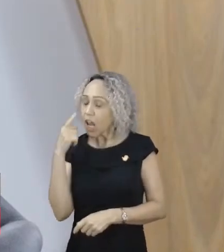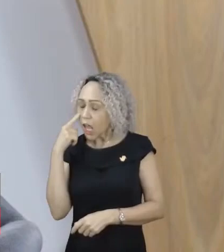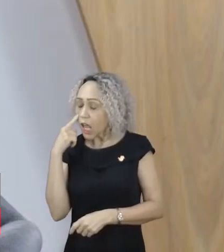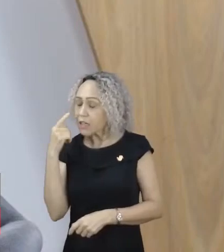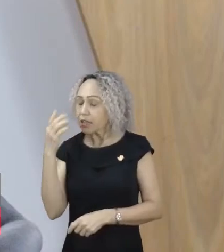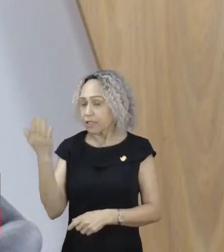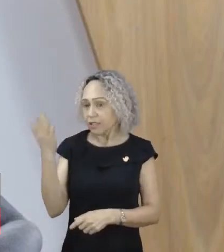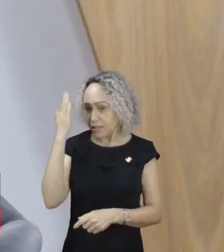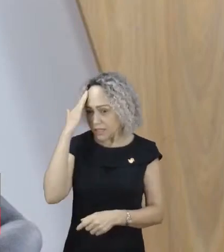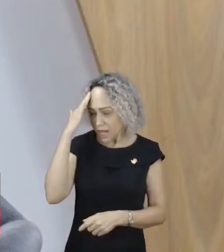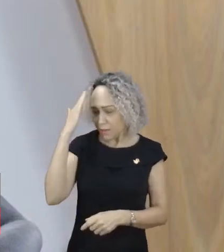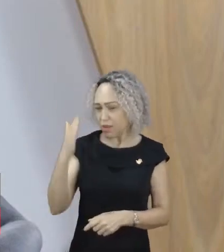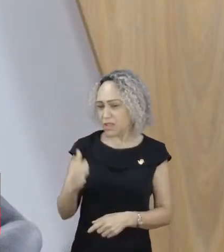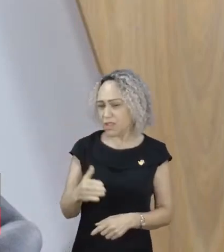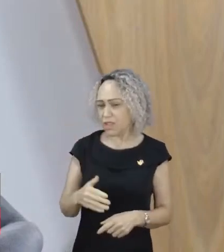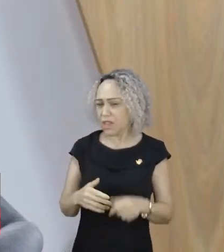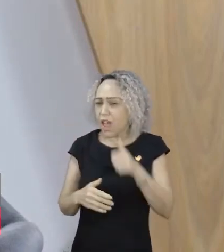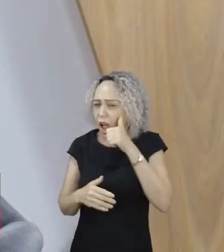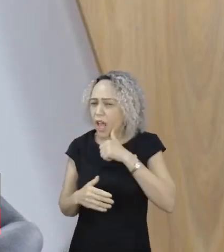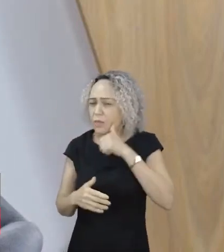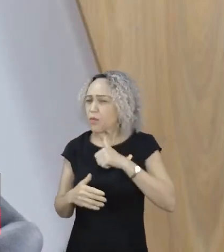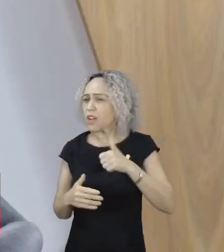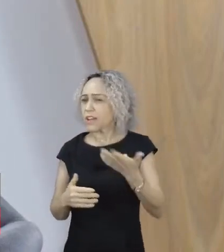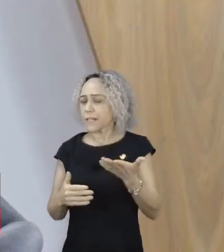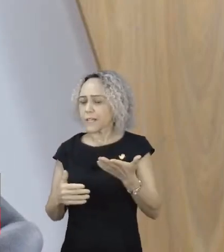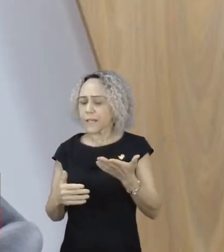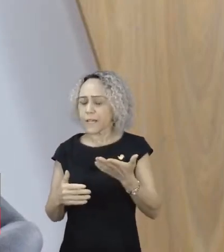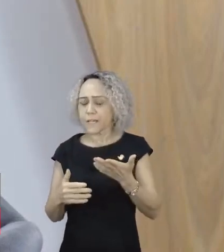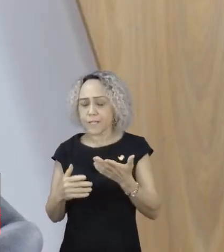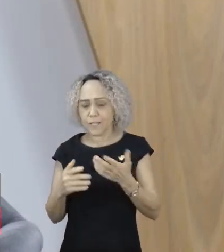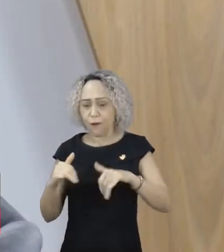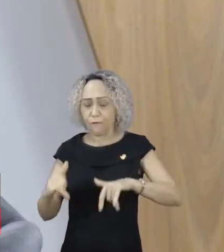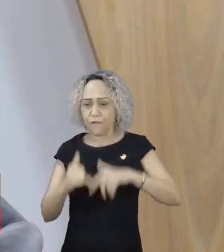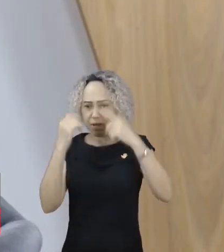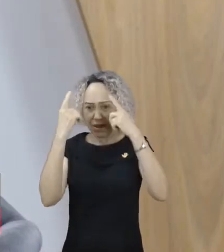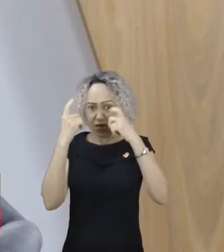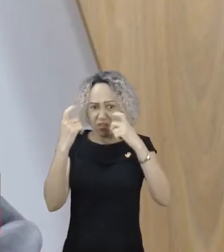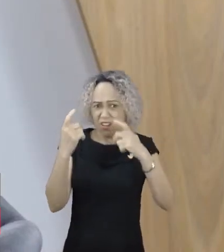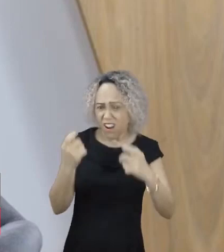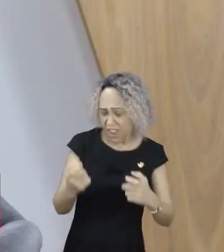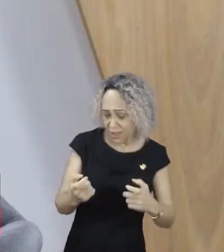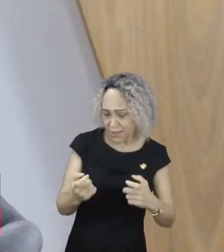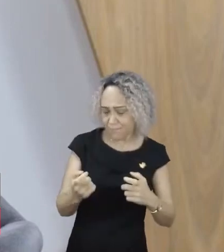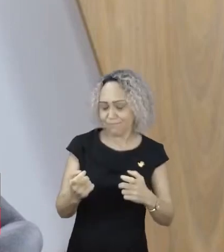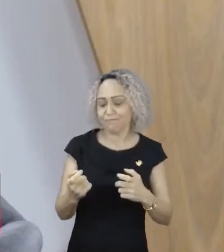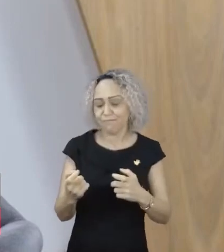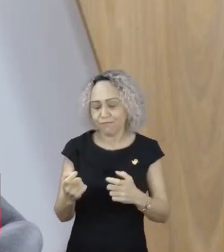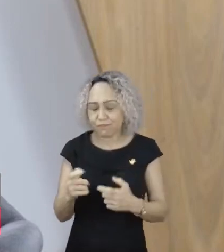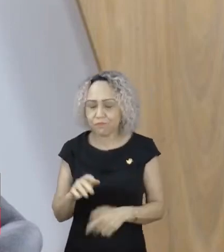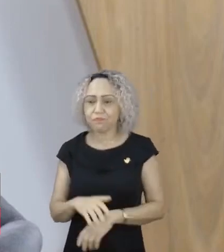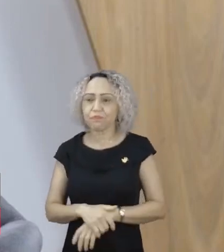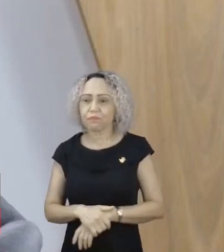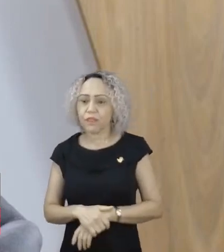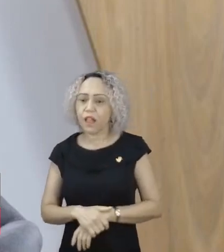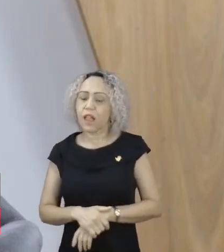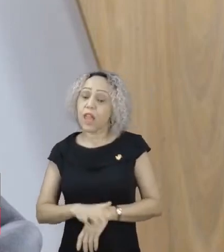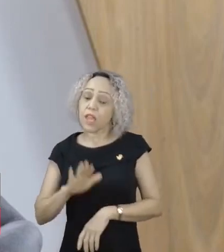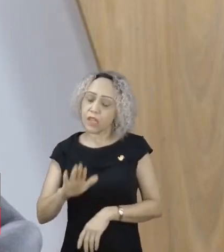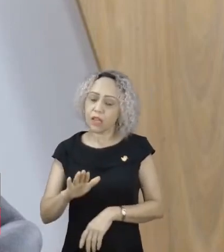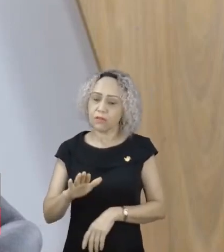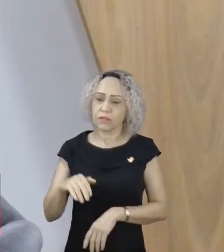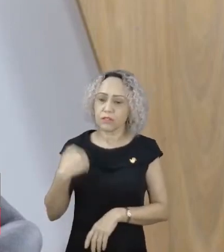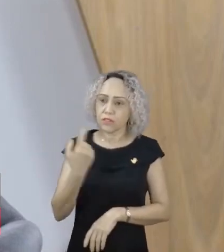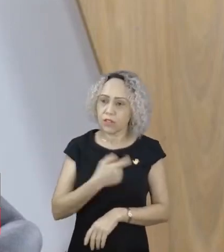mantendo tudo que precisa ser garantido para que essas mulheres não sejam expostas mais ainda, mas que tenham essa alternativa financeira. Então, a